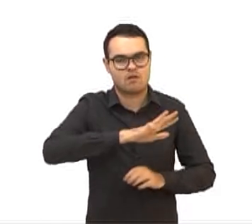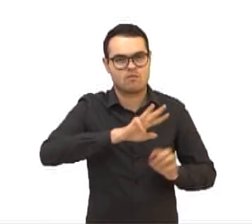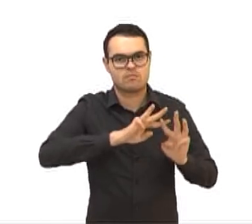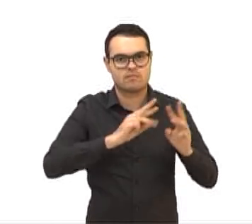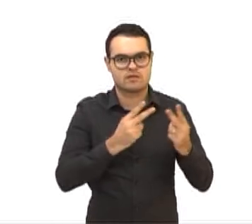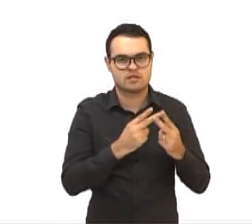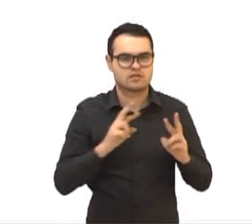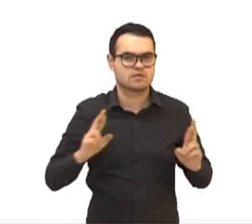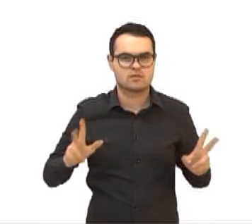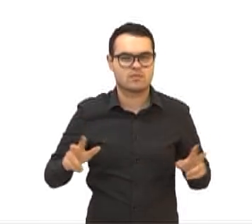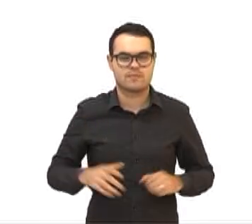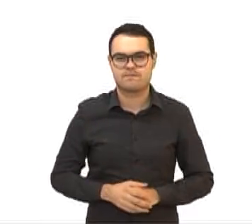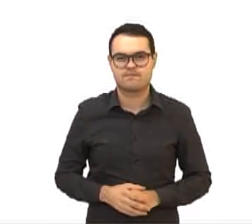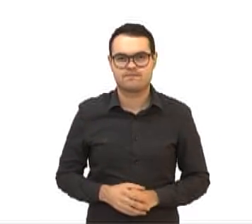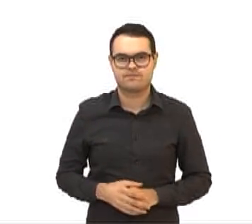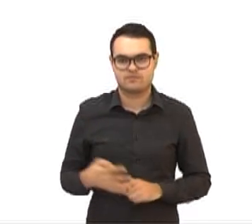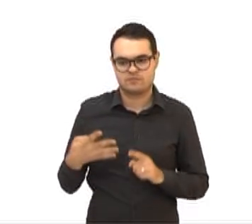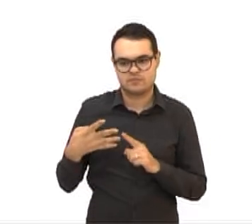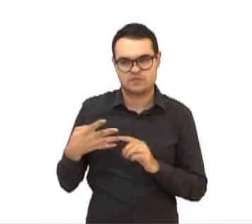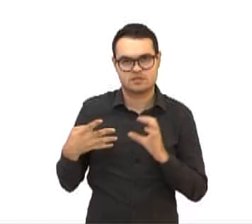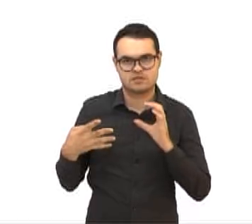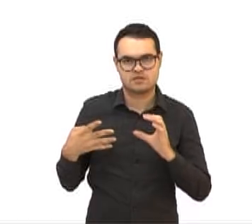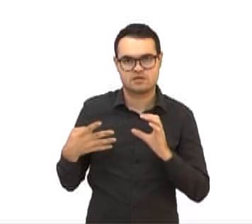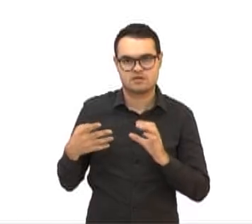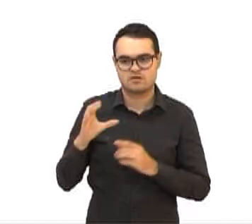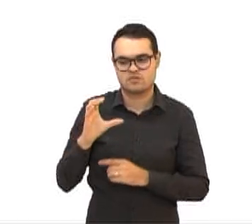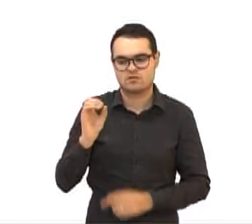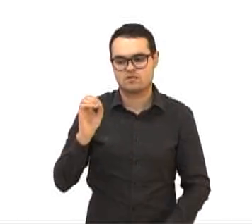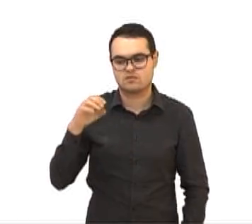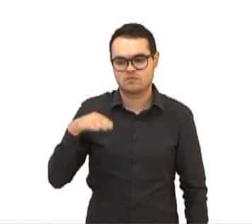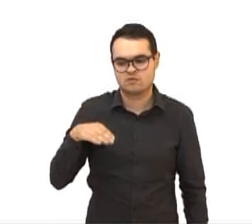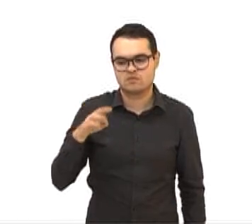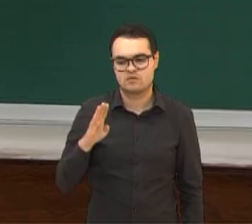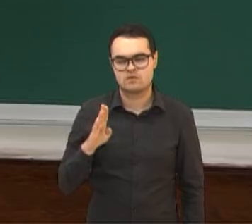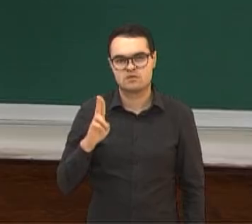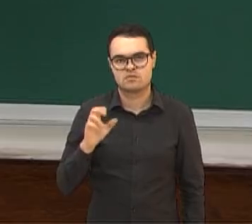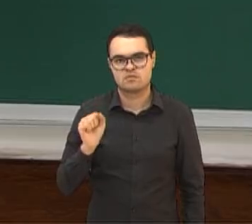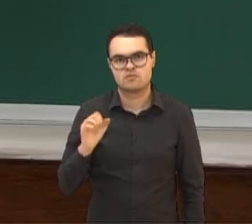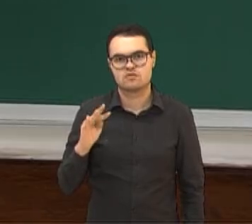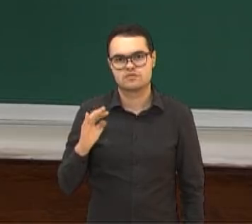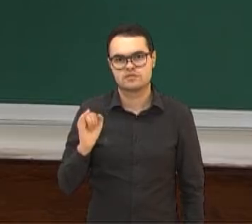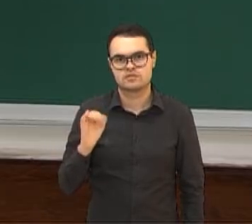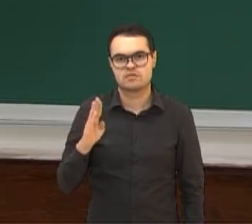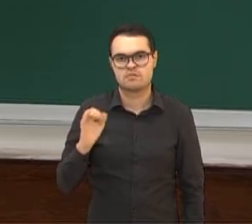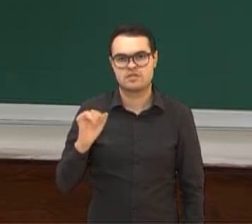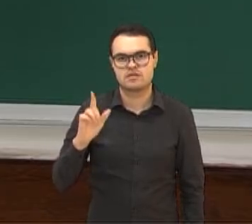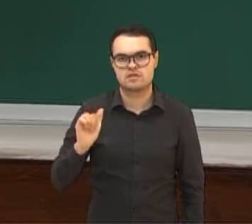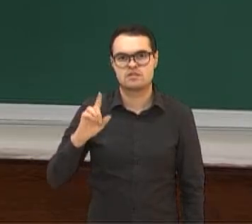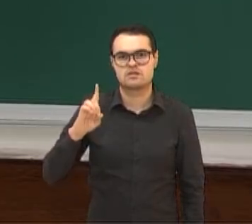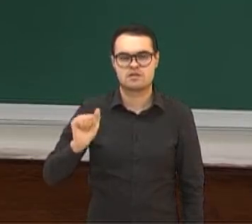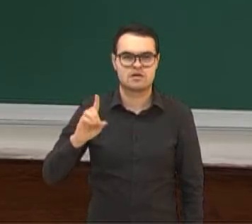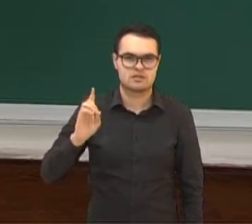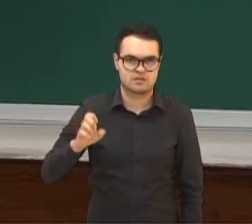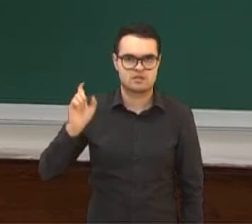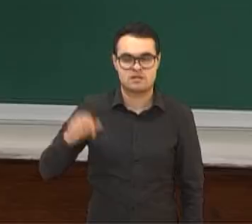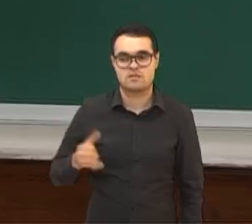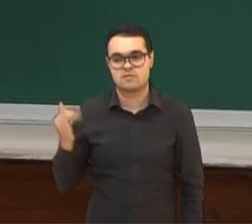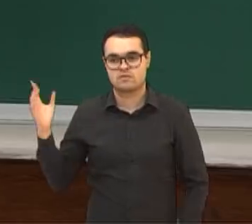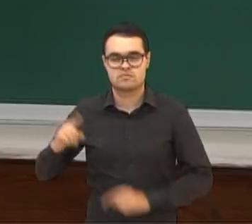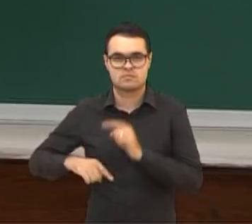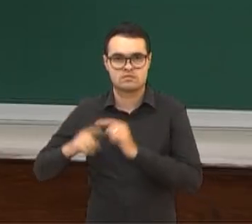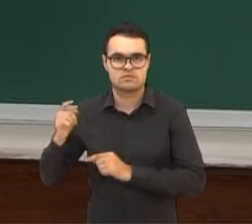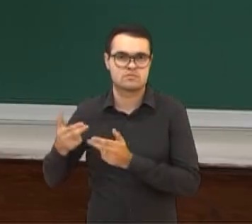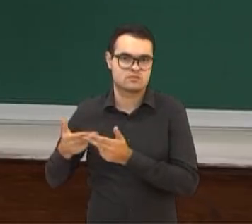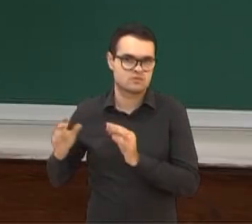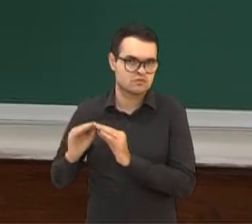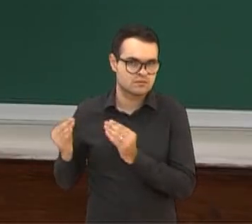matéria. Então, a resposta, letra C, combustibilidade. Por quê? Alguns objetos e algumas substâncias têm a